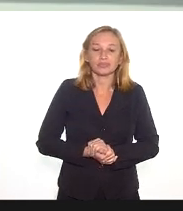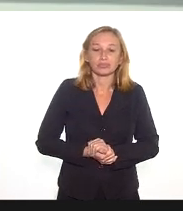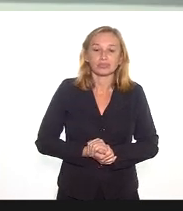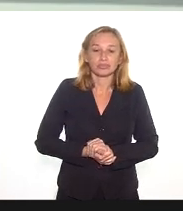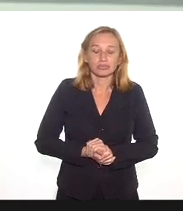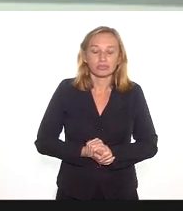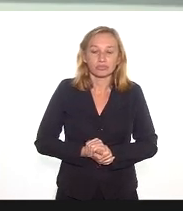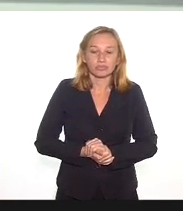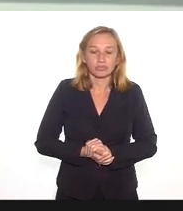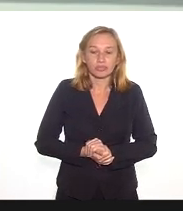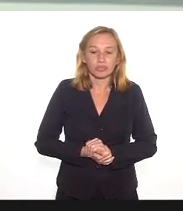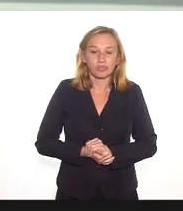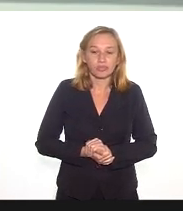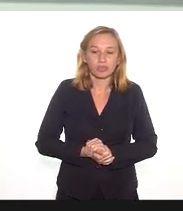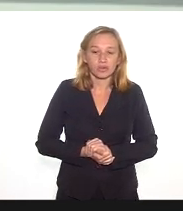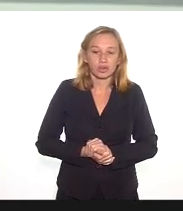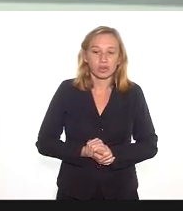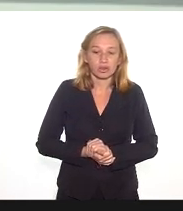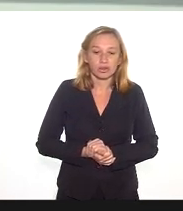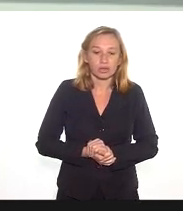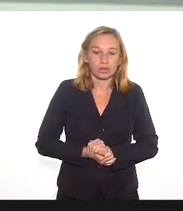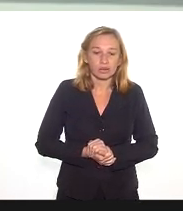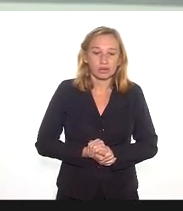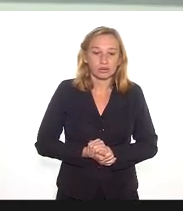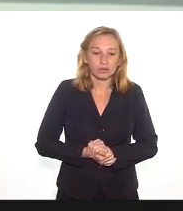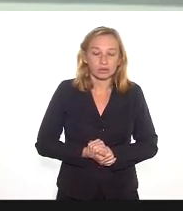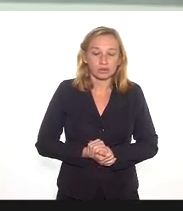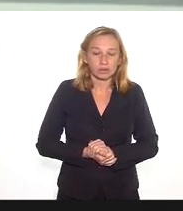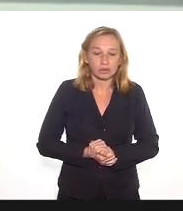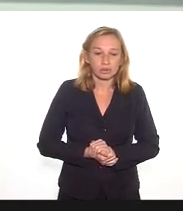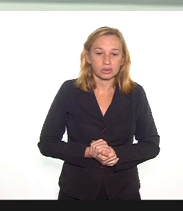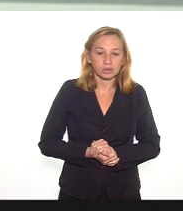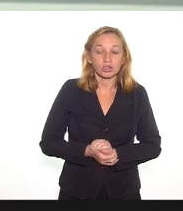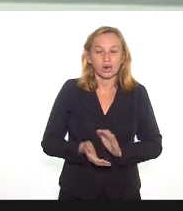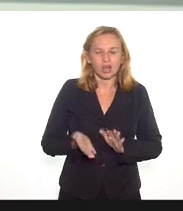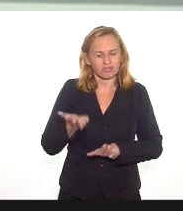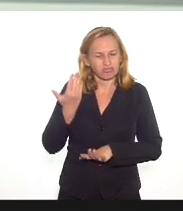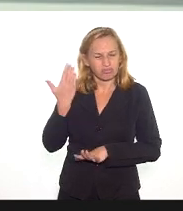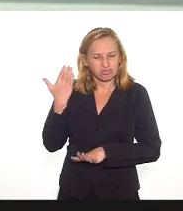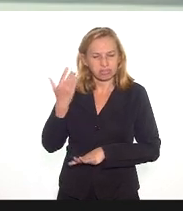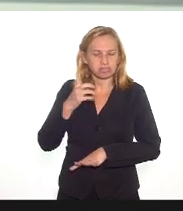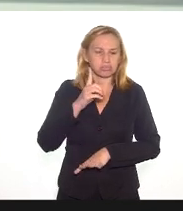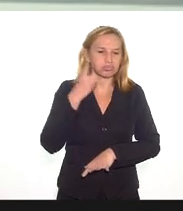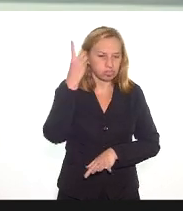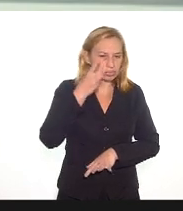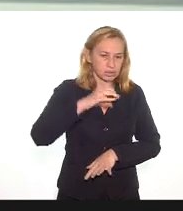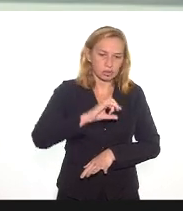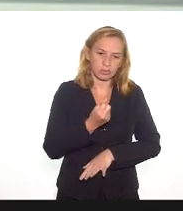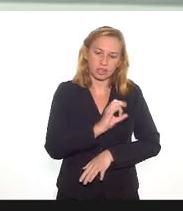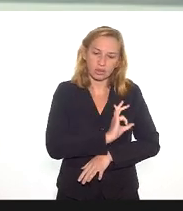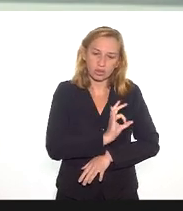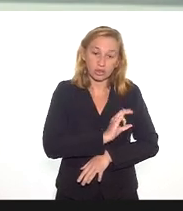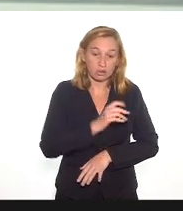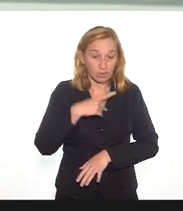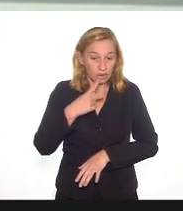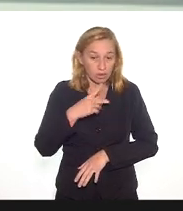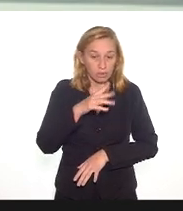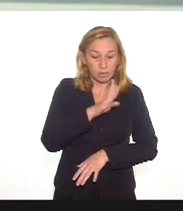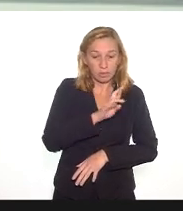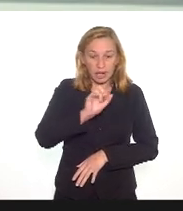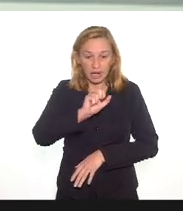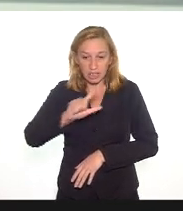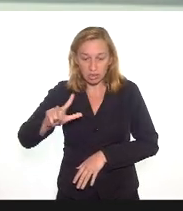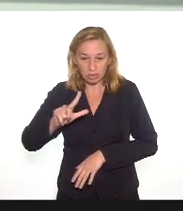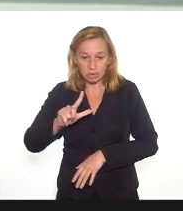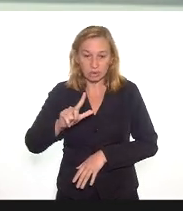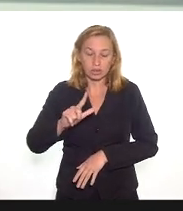gente, buscando passado curto, há pouco tempo atrás, como a deputada Marta Rocha falou, quando o barril de petróleo estava a 100